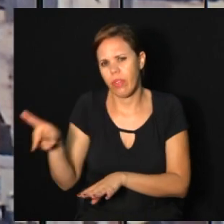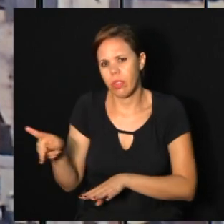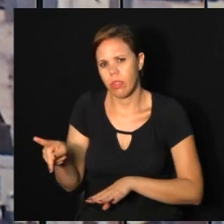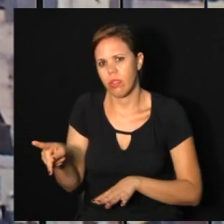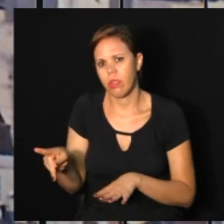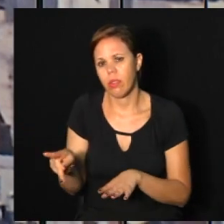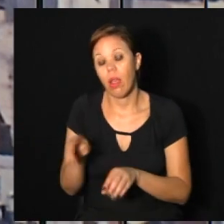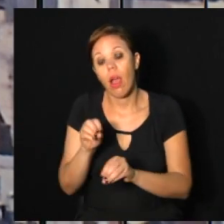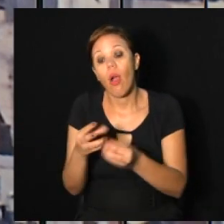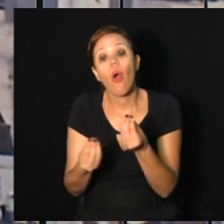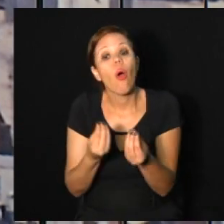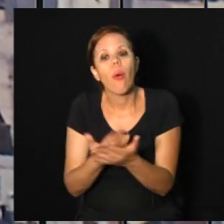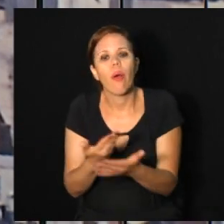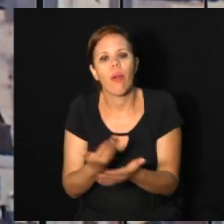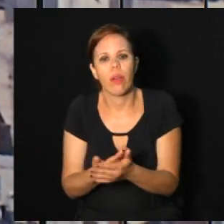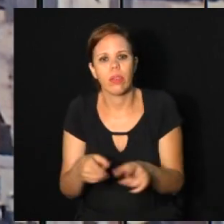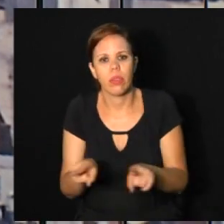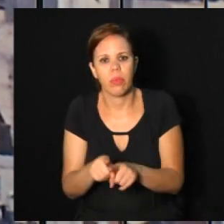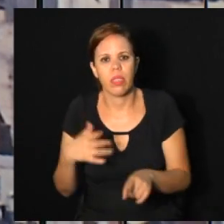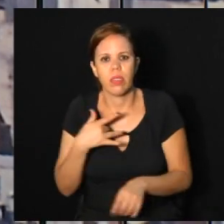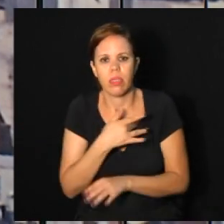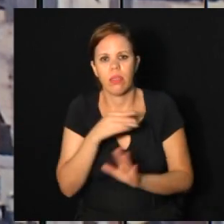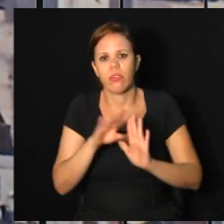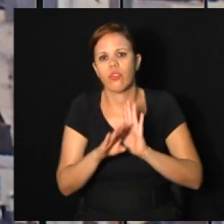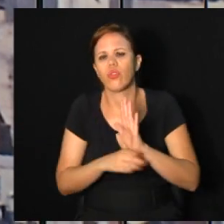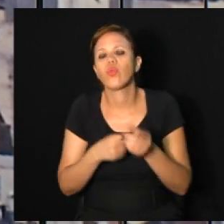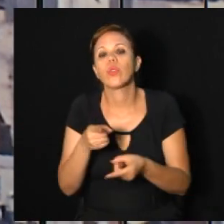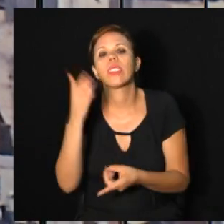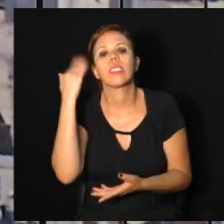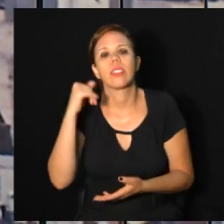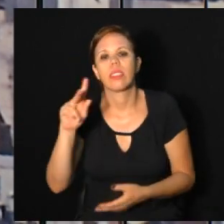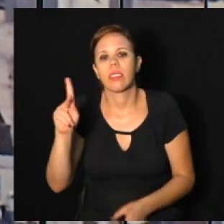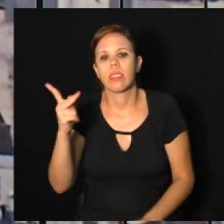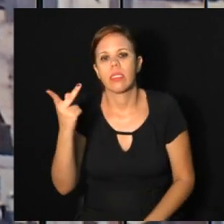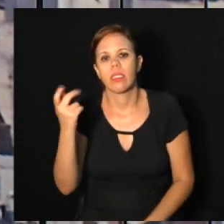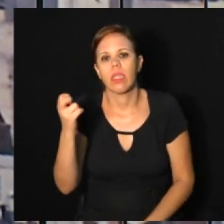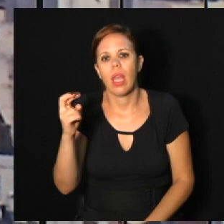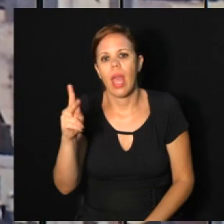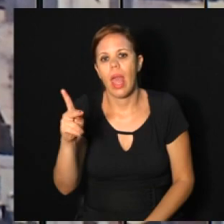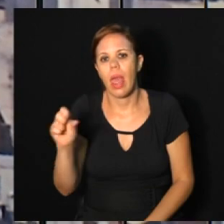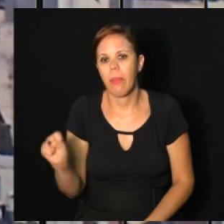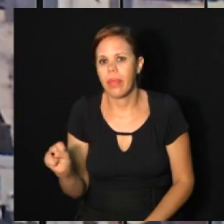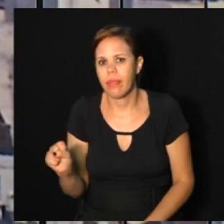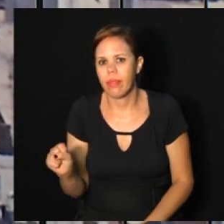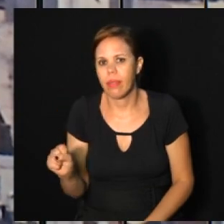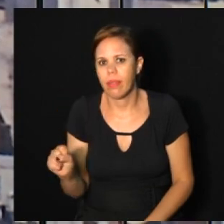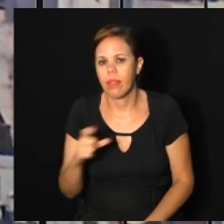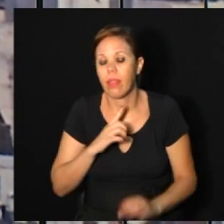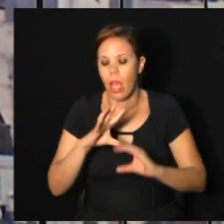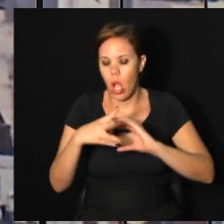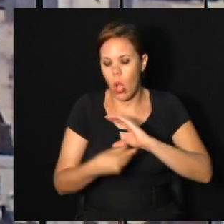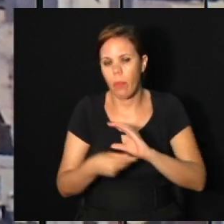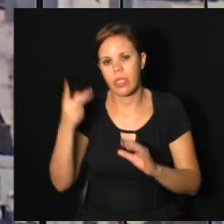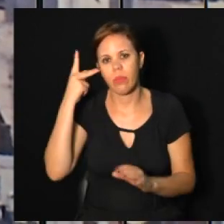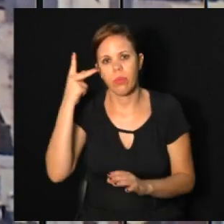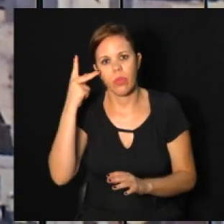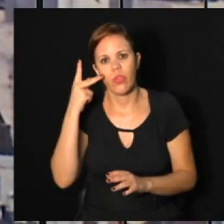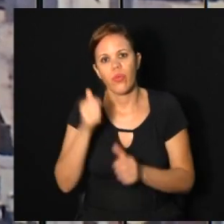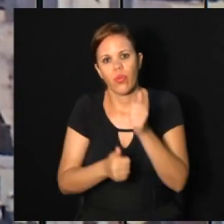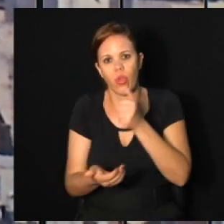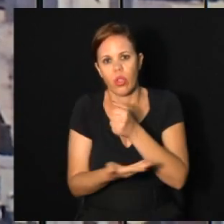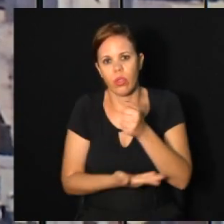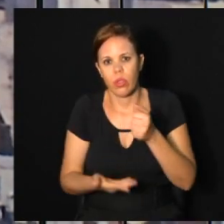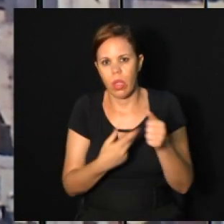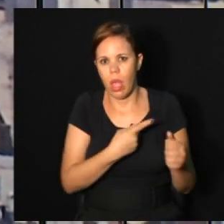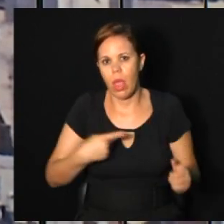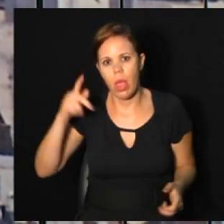uma aula, quadro de saúde. Você sabe o que é herpes zoster? E tem ainda a Copa São Paulo de Futebol Júnior. A